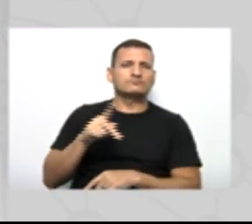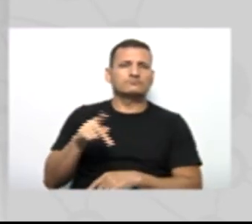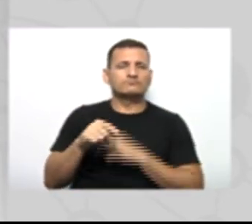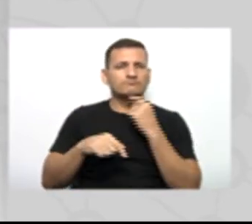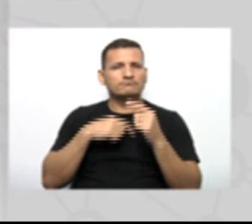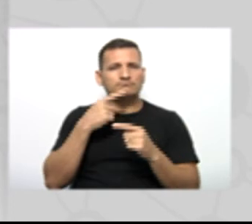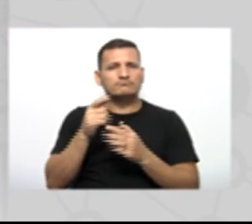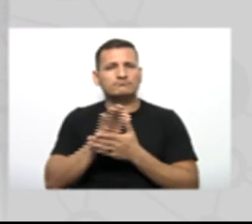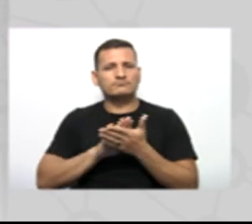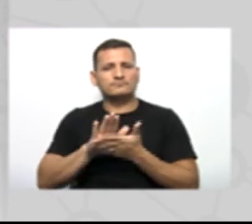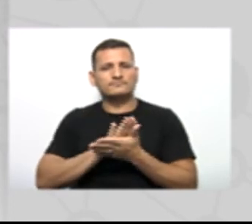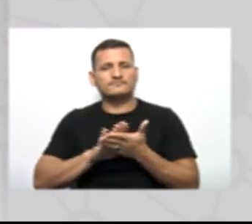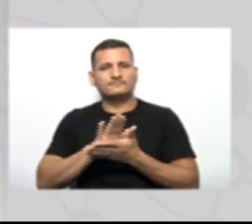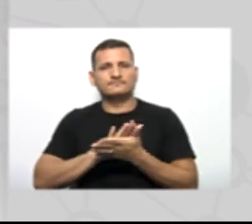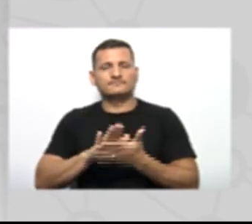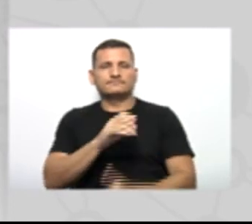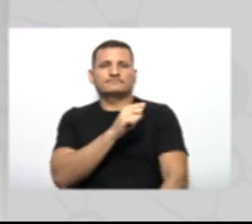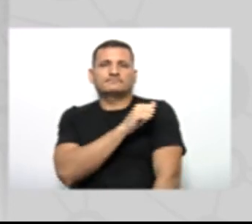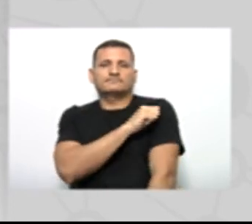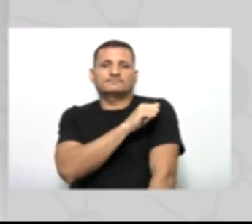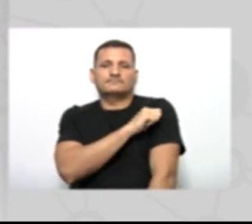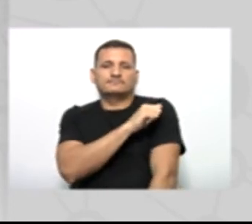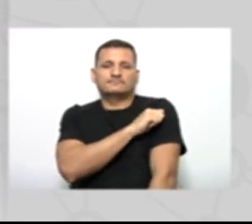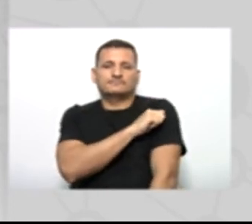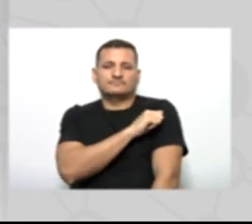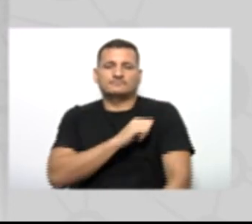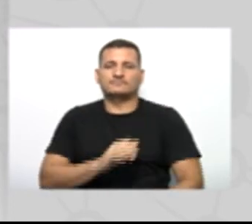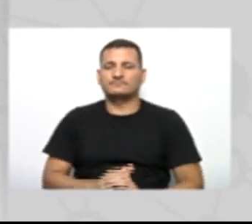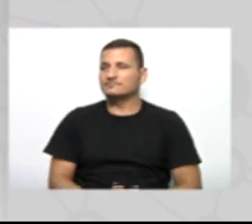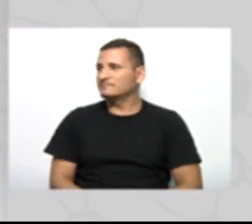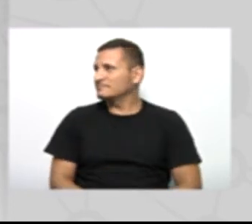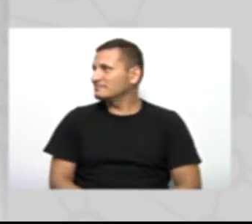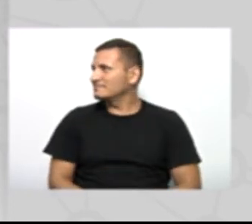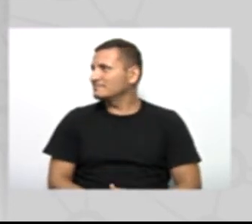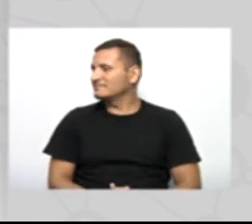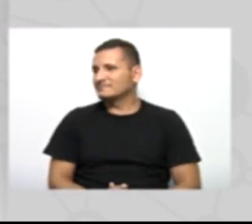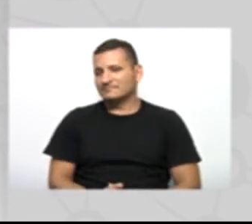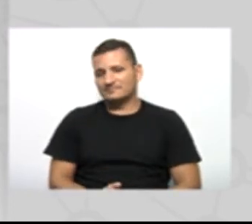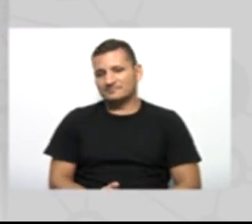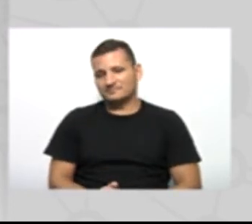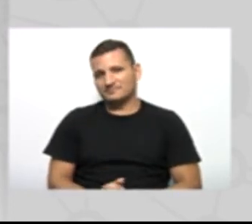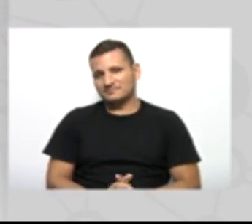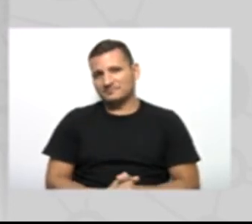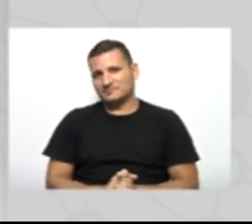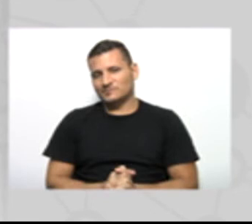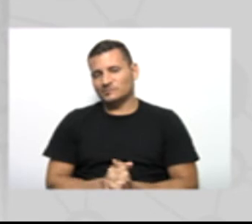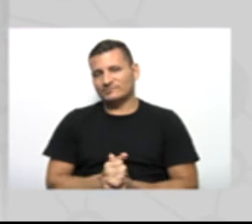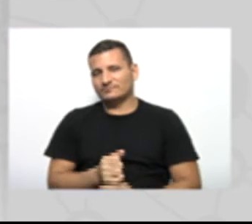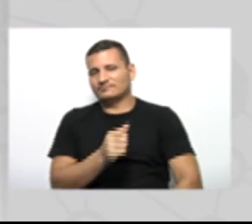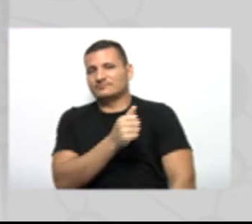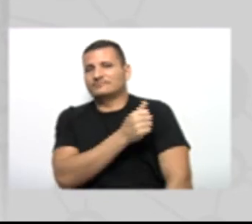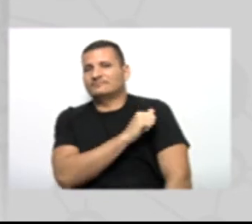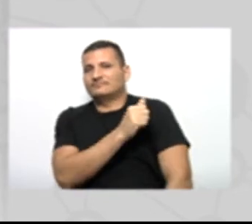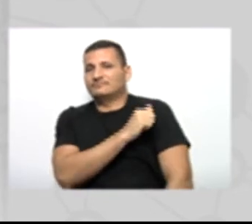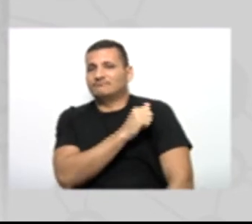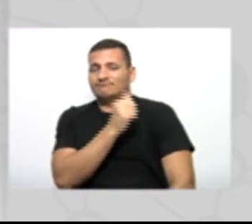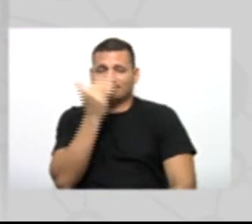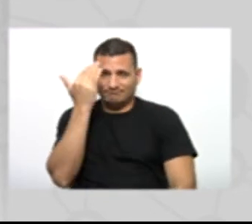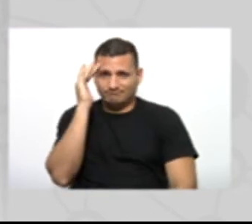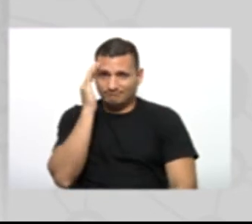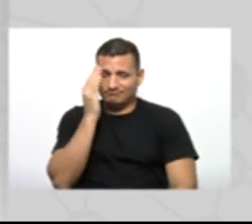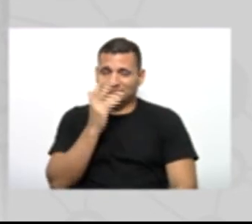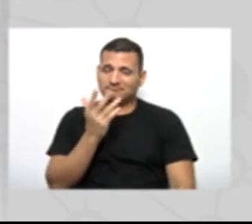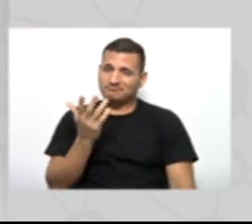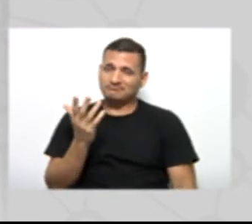ainda? Ô, Alão, os alunos aqui provavelmente entenderam tudo, né? A prova está se aproximando, né? Então,